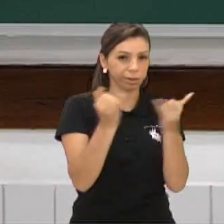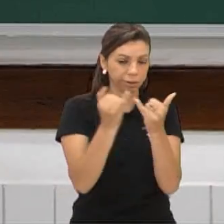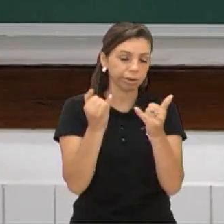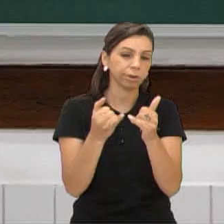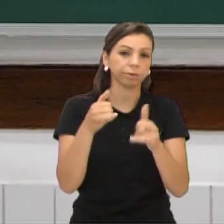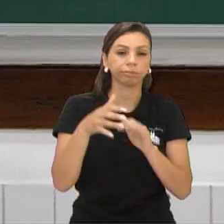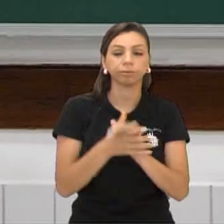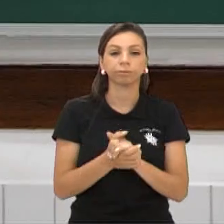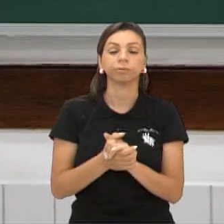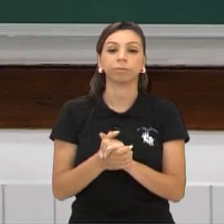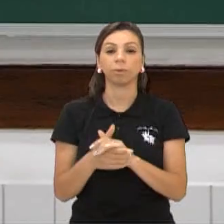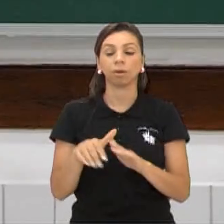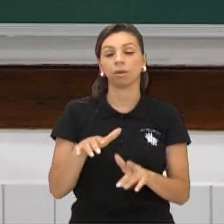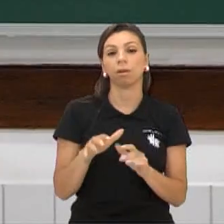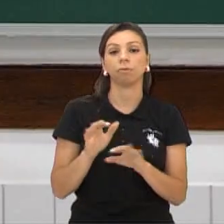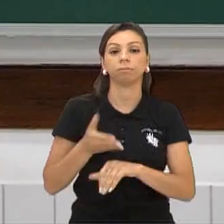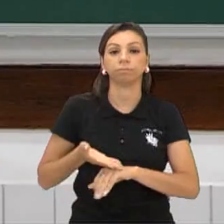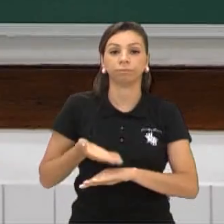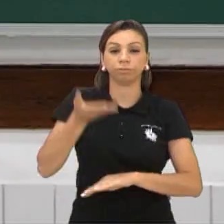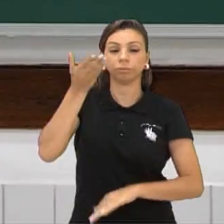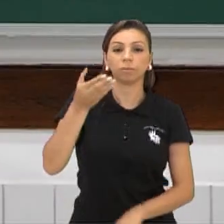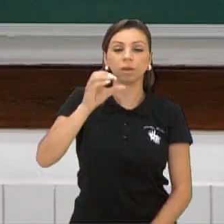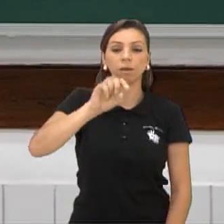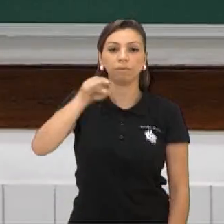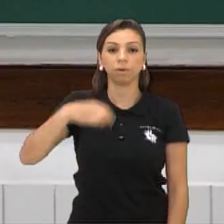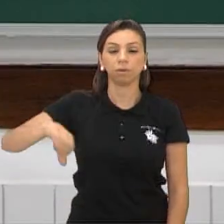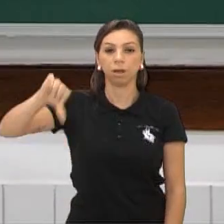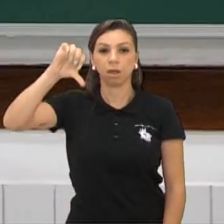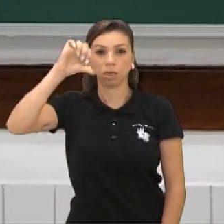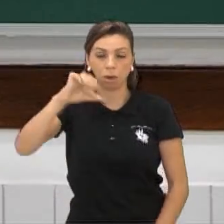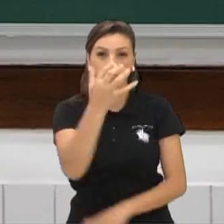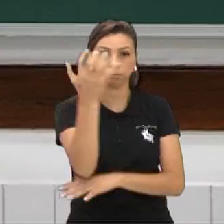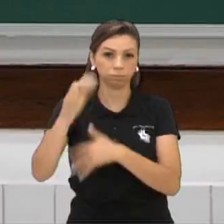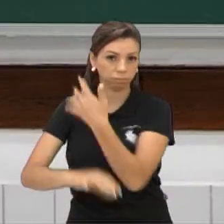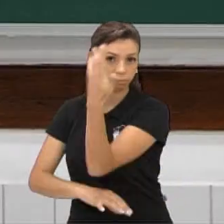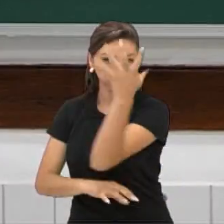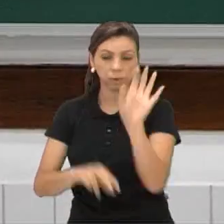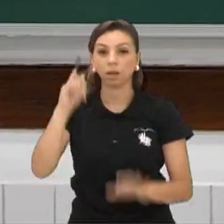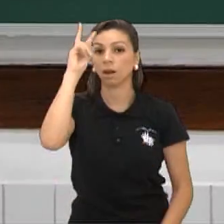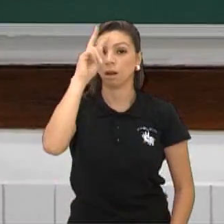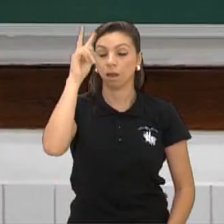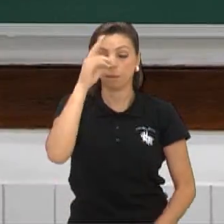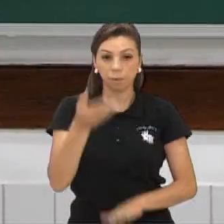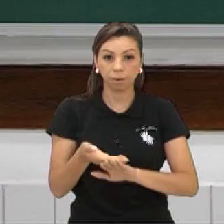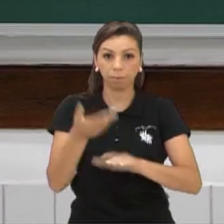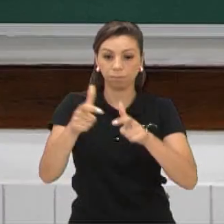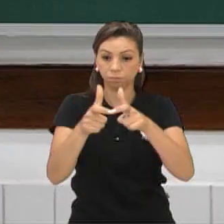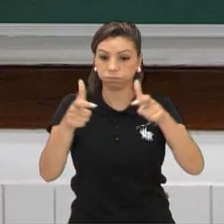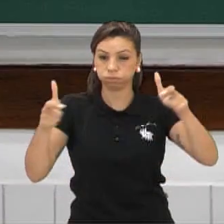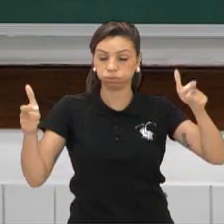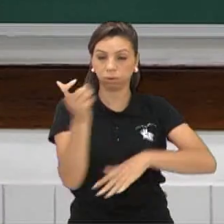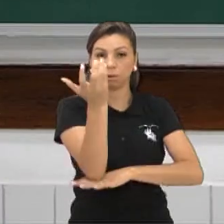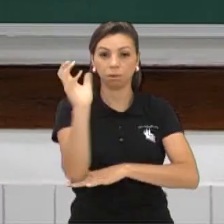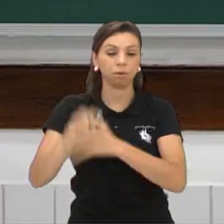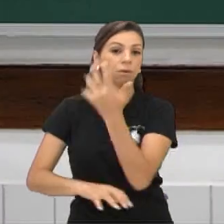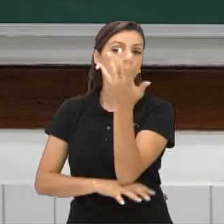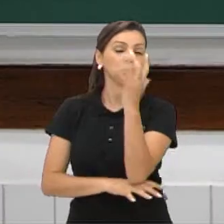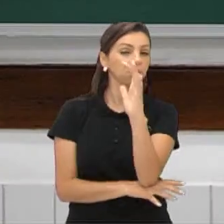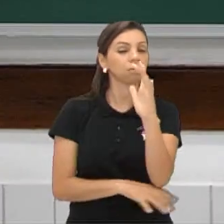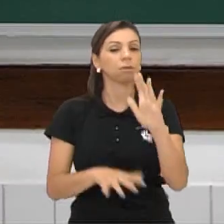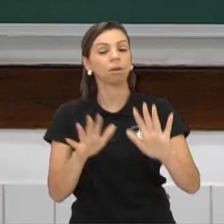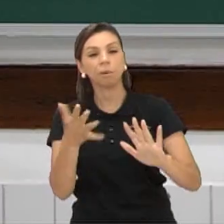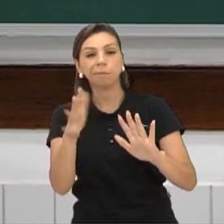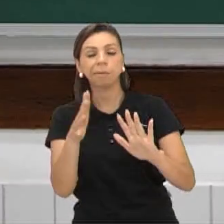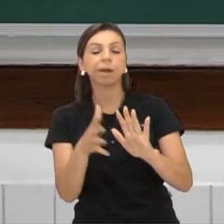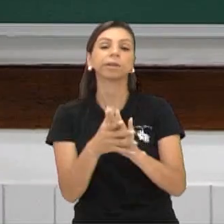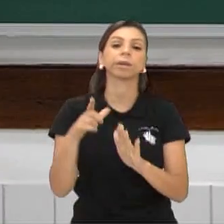um crescimento de 0,9% vegetativo. Lembrando que crescimento vegetativo é aquela diferença entre